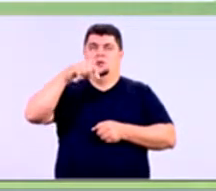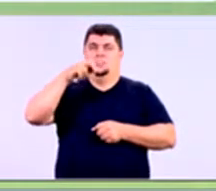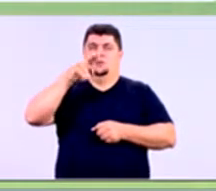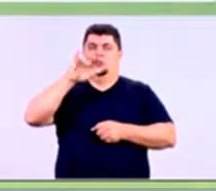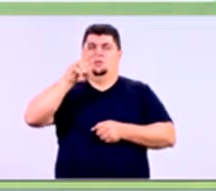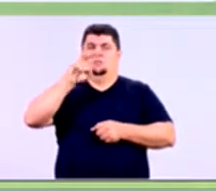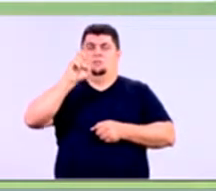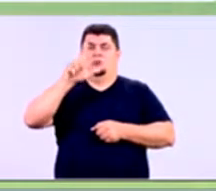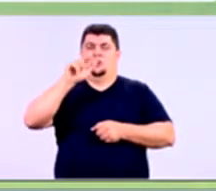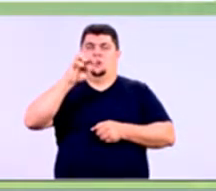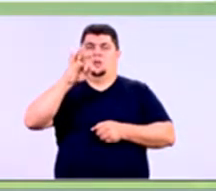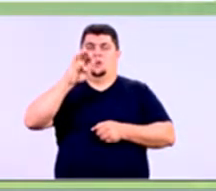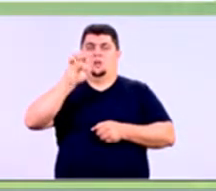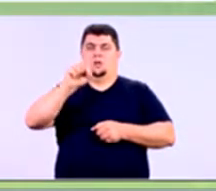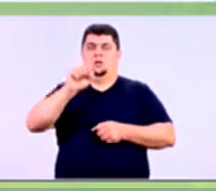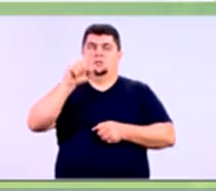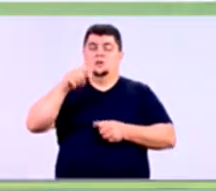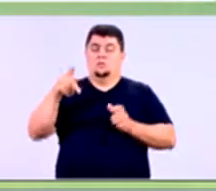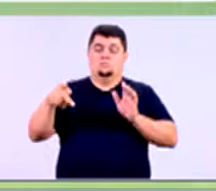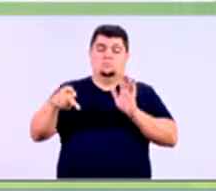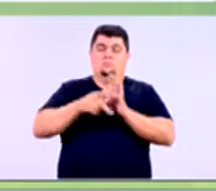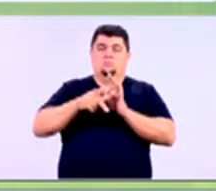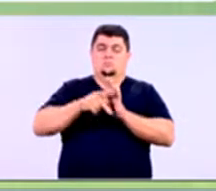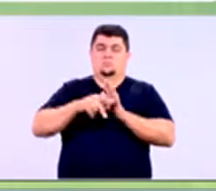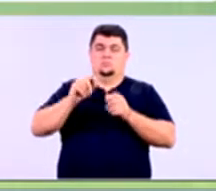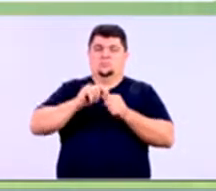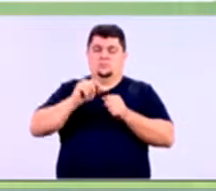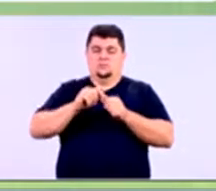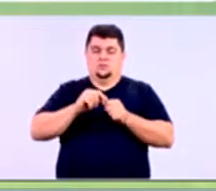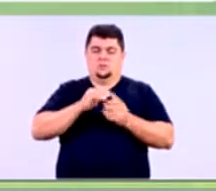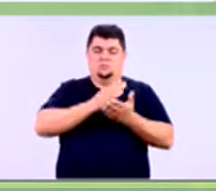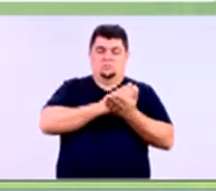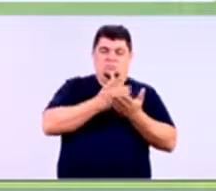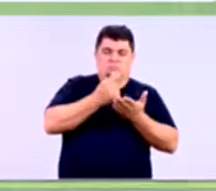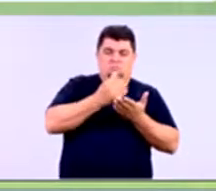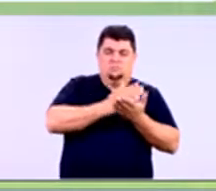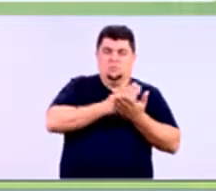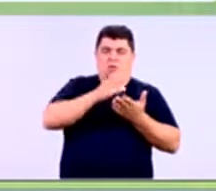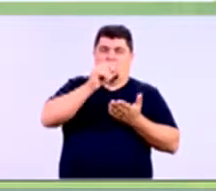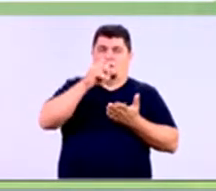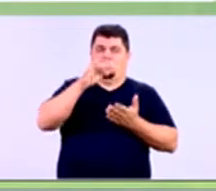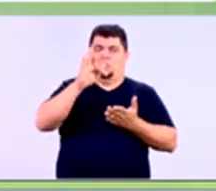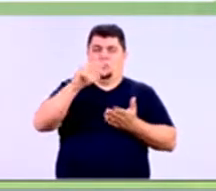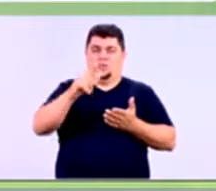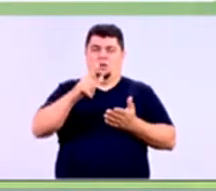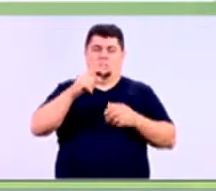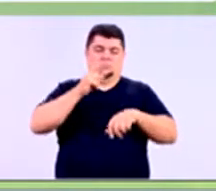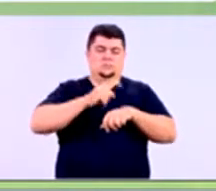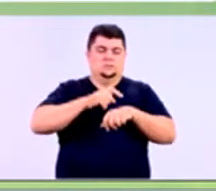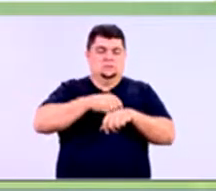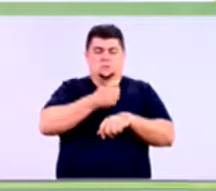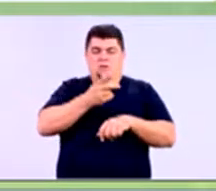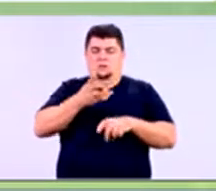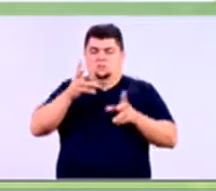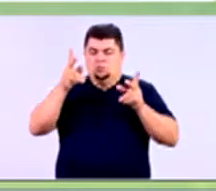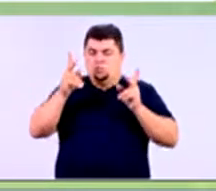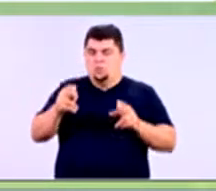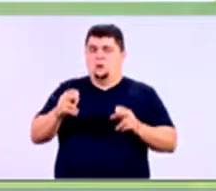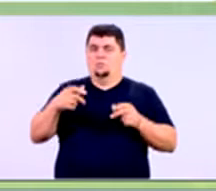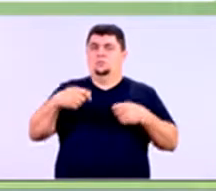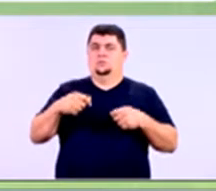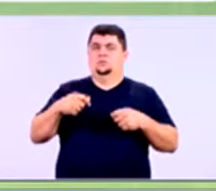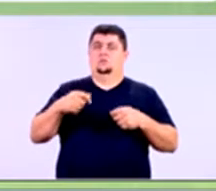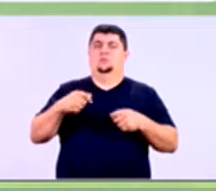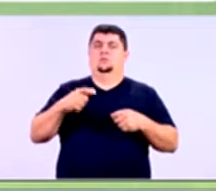são aquelas que, aplicada sobre o mesmo capital, durante o mesmo tempo, tem que